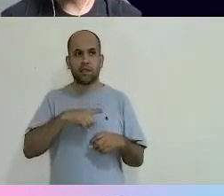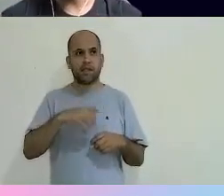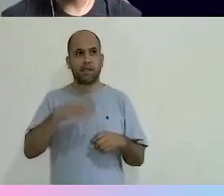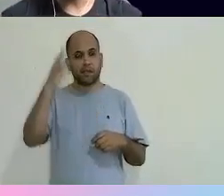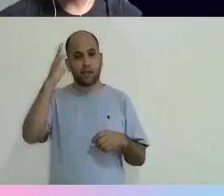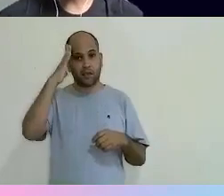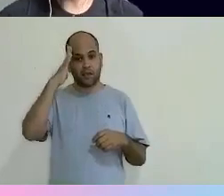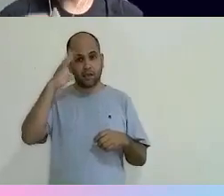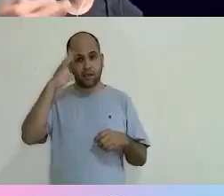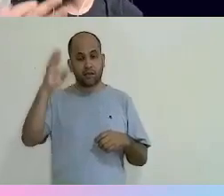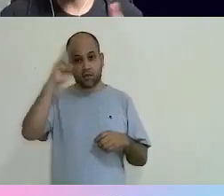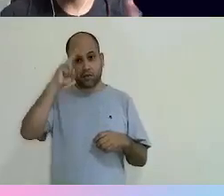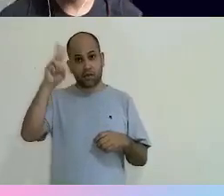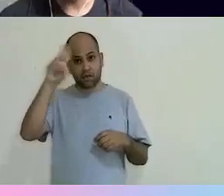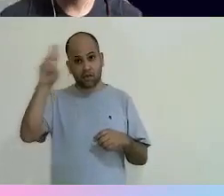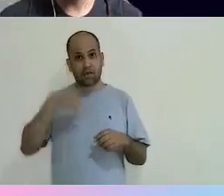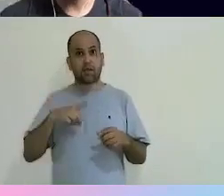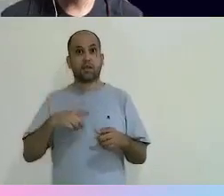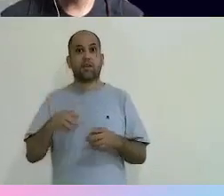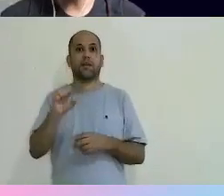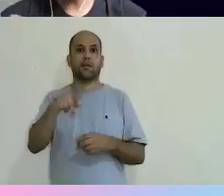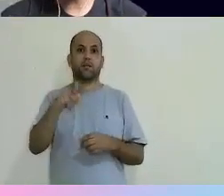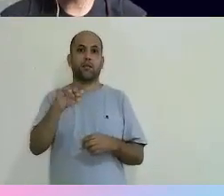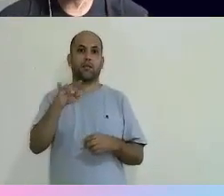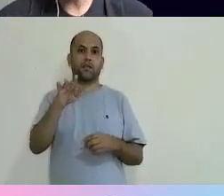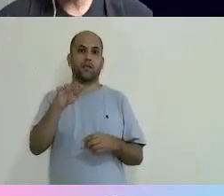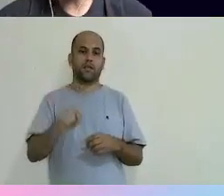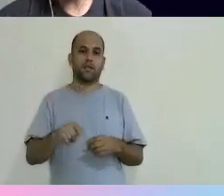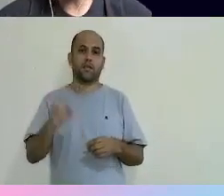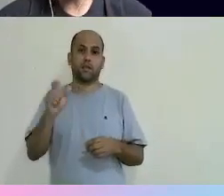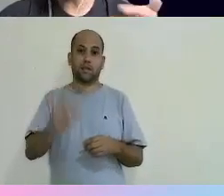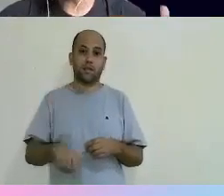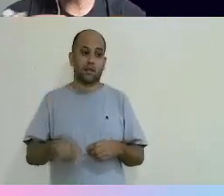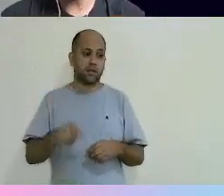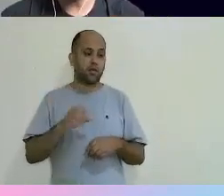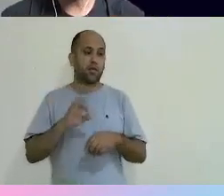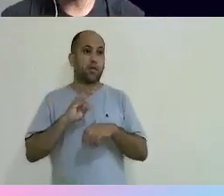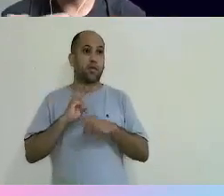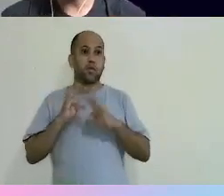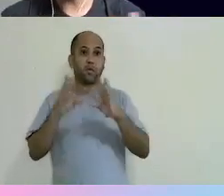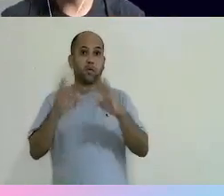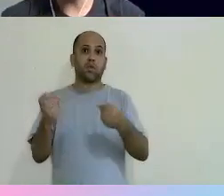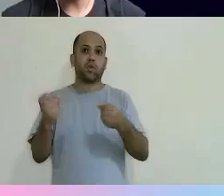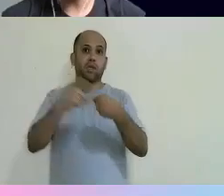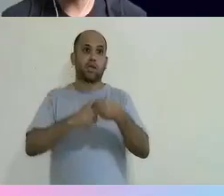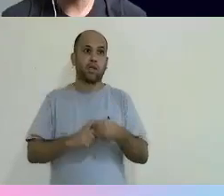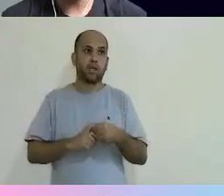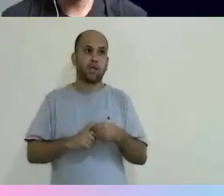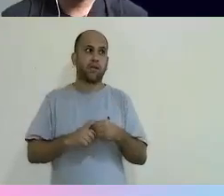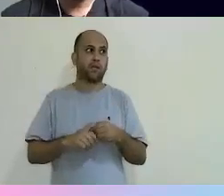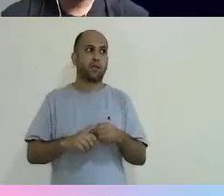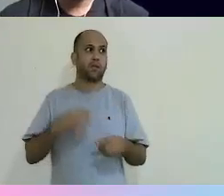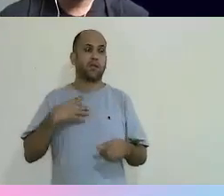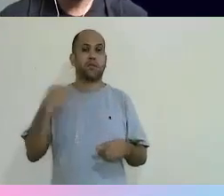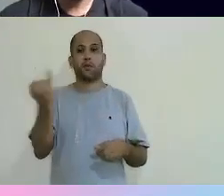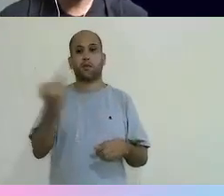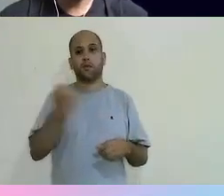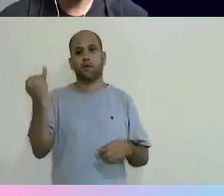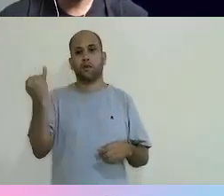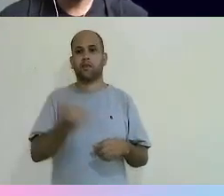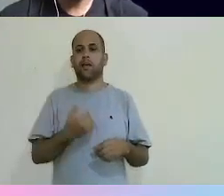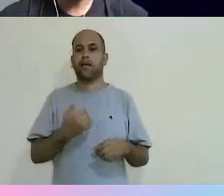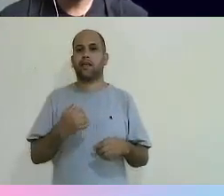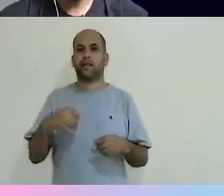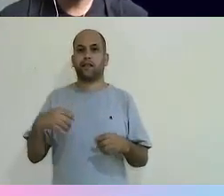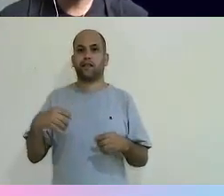você conseguir gerar empatia nas pessoas. Então, isso é tudo está interligado, tudo é super importante. E realmente,